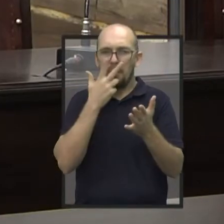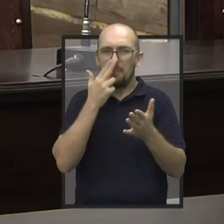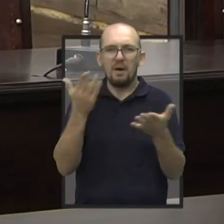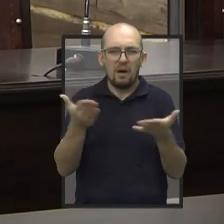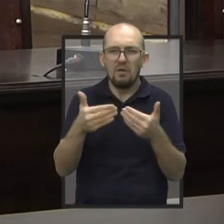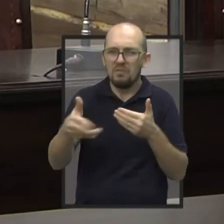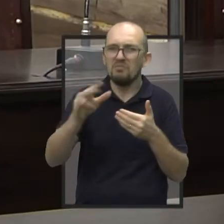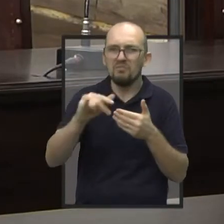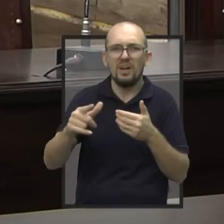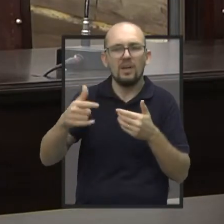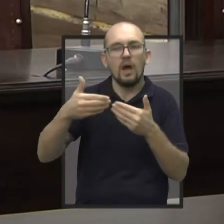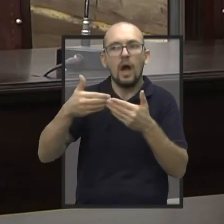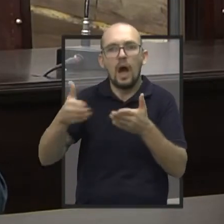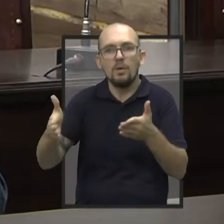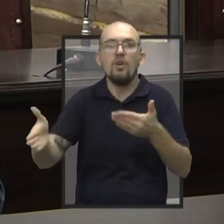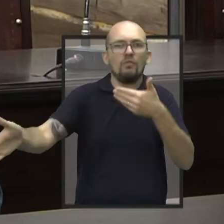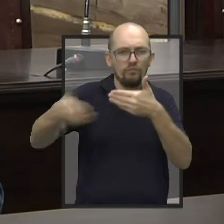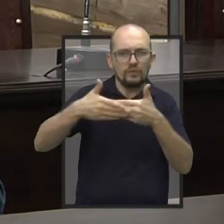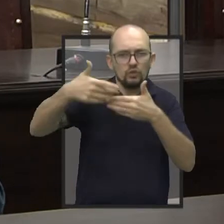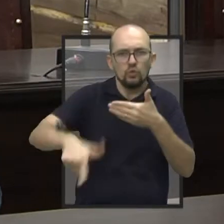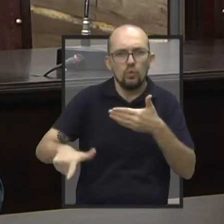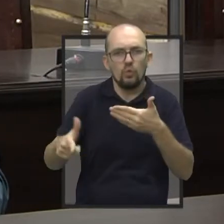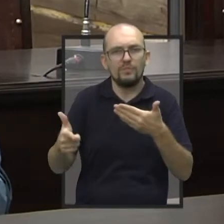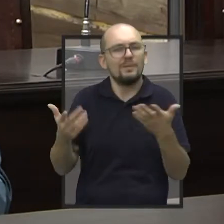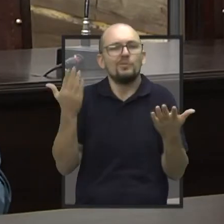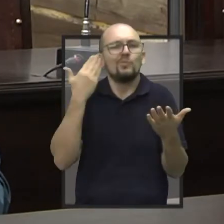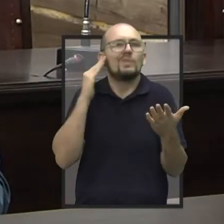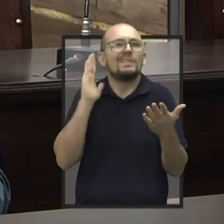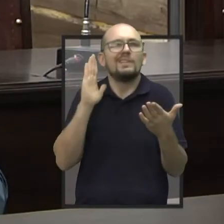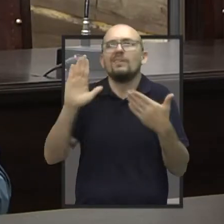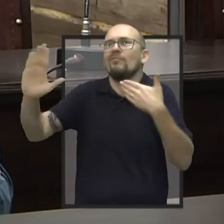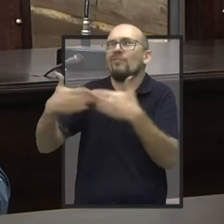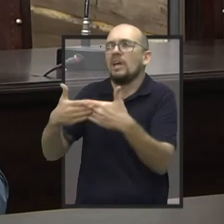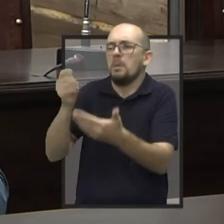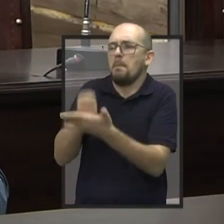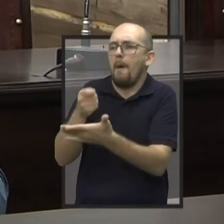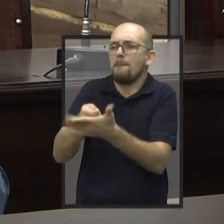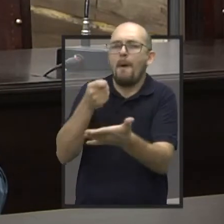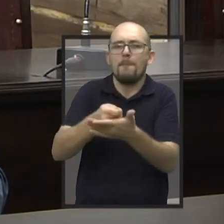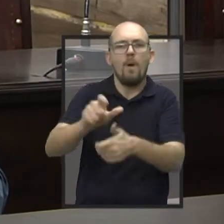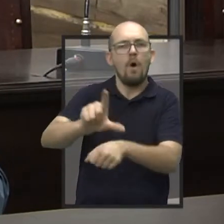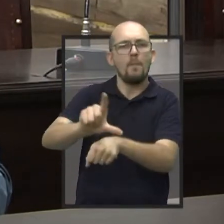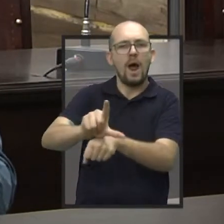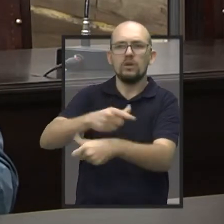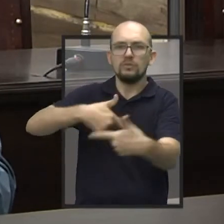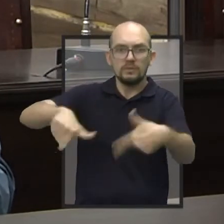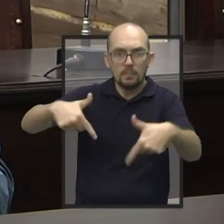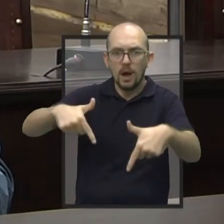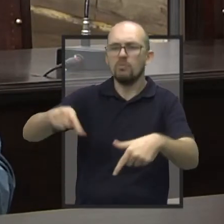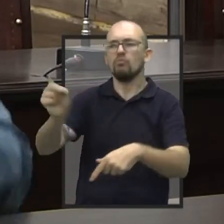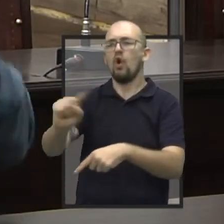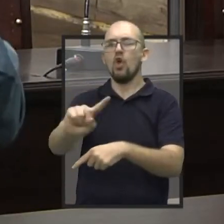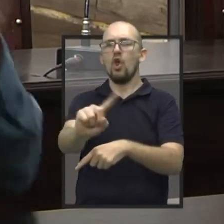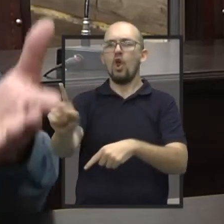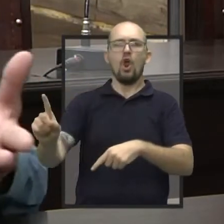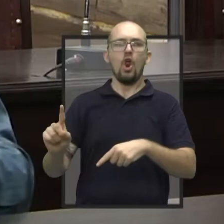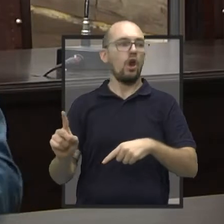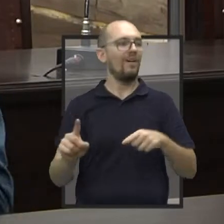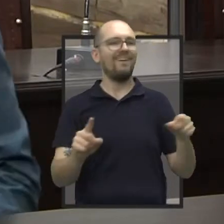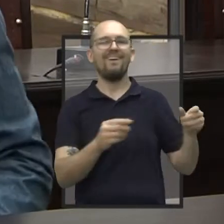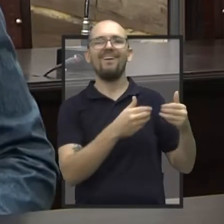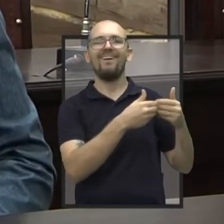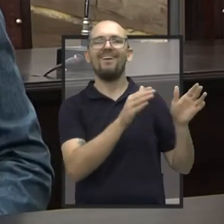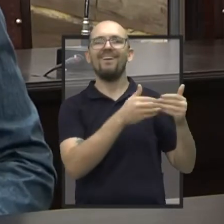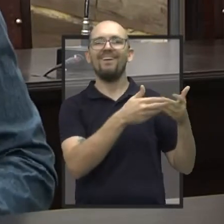fechar novamente o comércio. Sim. Então eu não entendo, fecha-se o comércio, cobra-se tanto do pessoal que quer trabalhar, ganhar o pão de cada dia e a bagunça fica